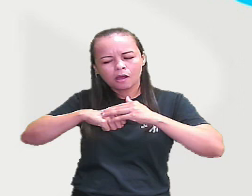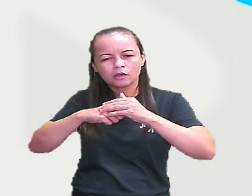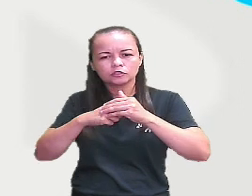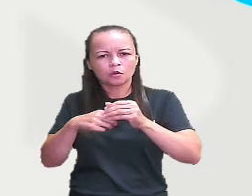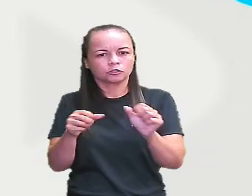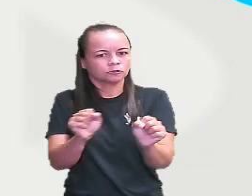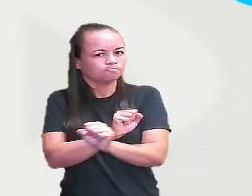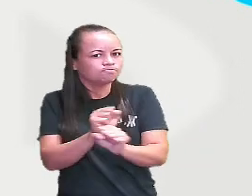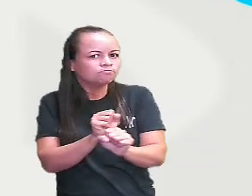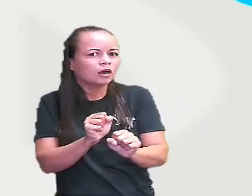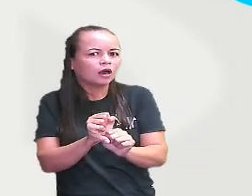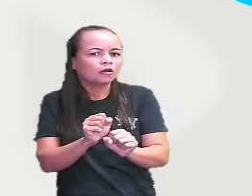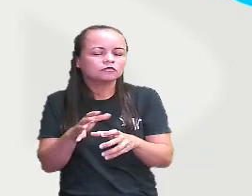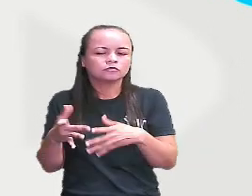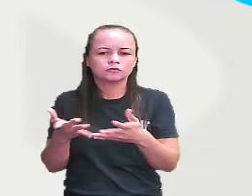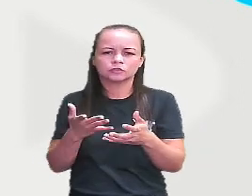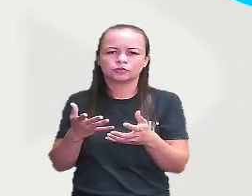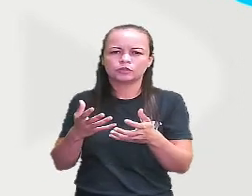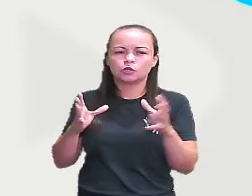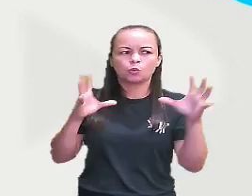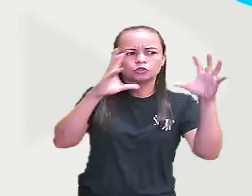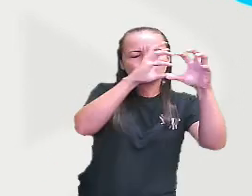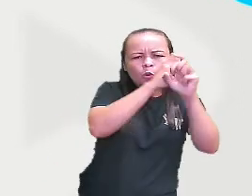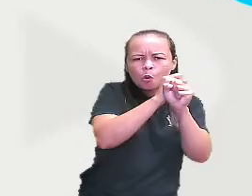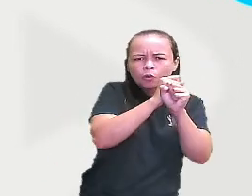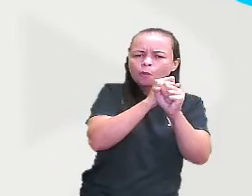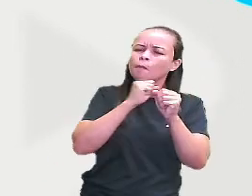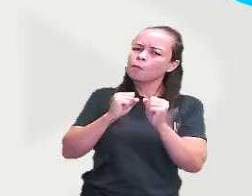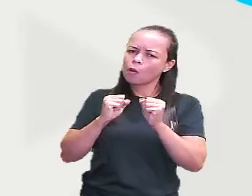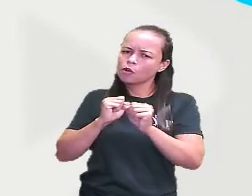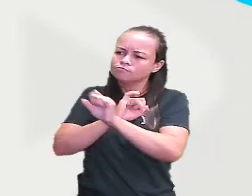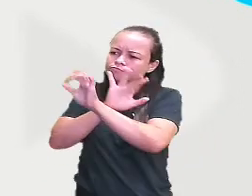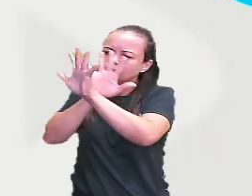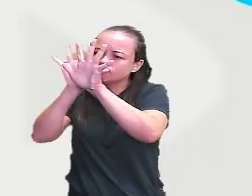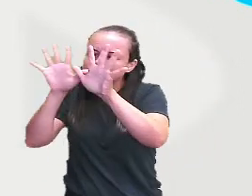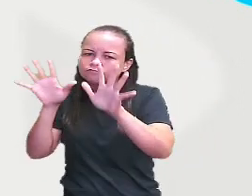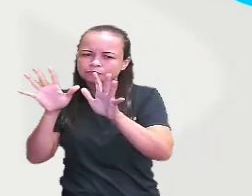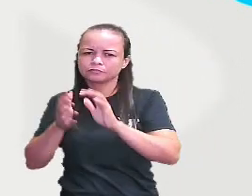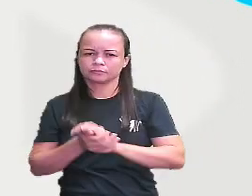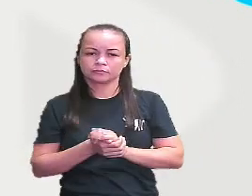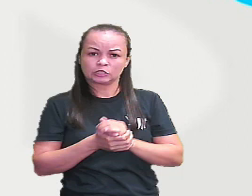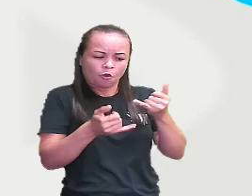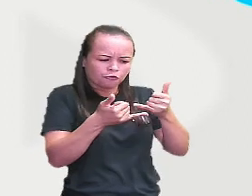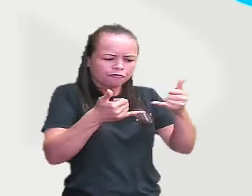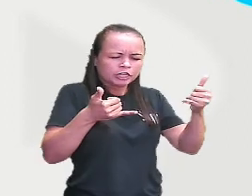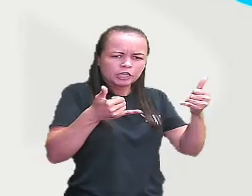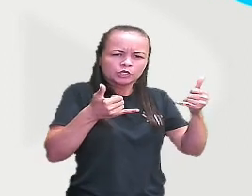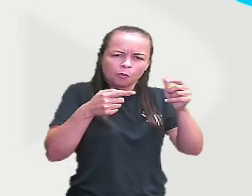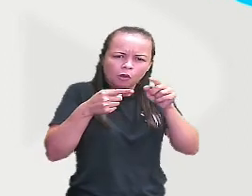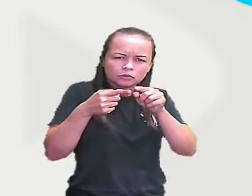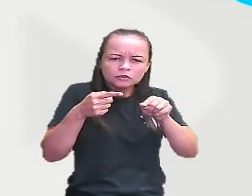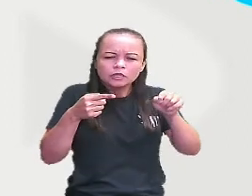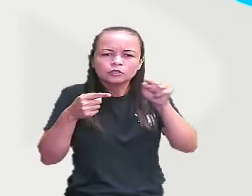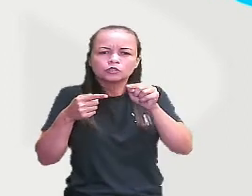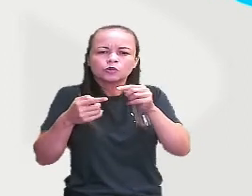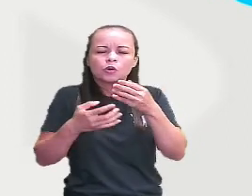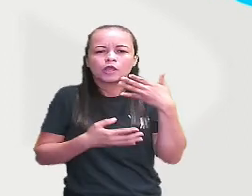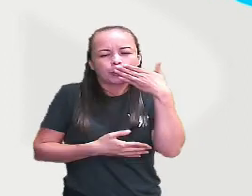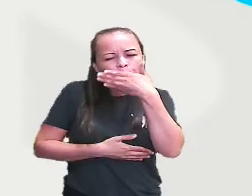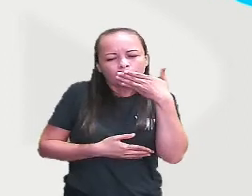o escuro pode ser claro. O fino pode ser redondo e o doce pode ser